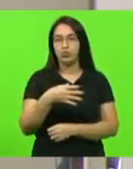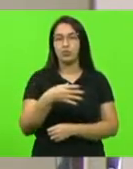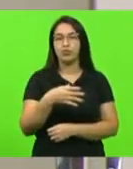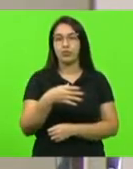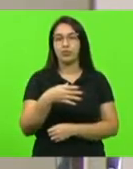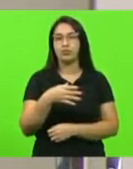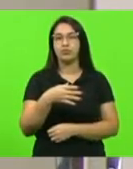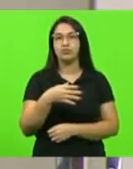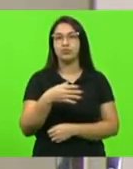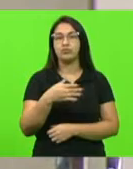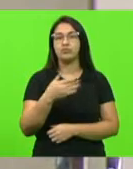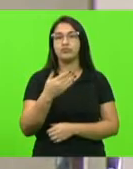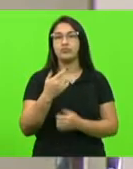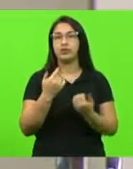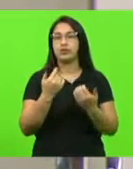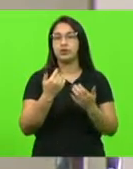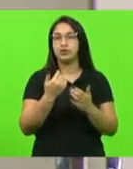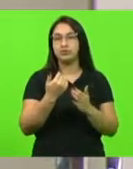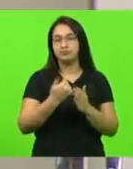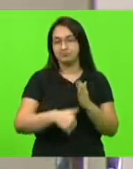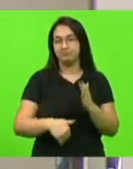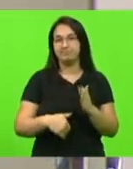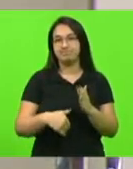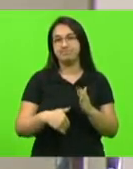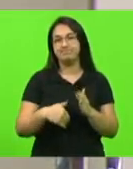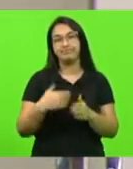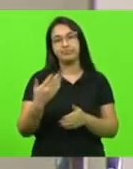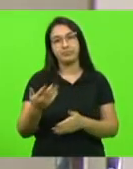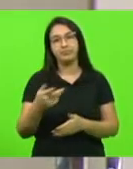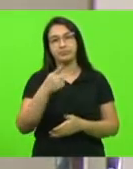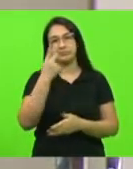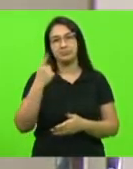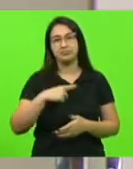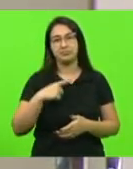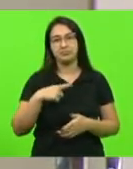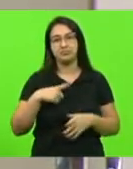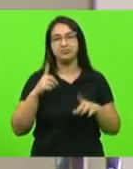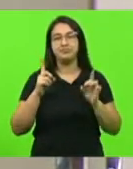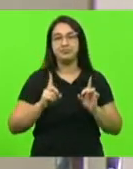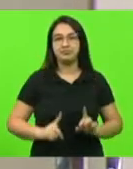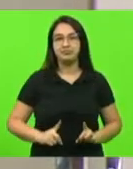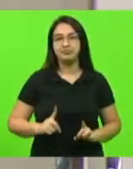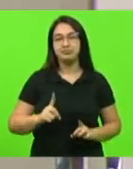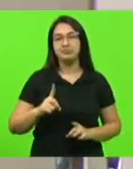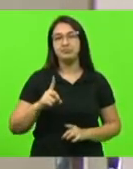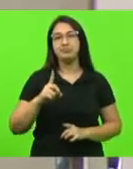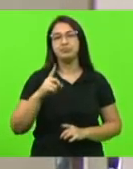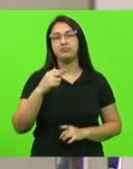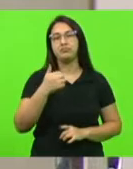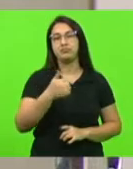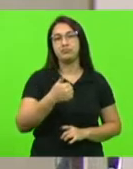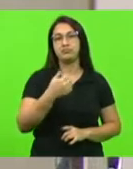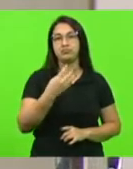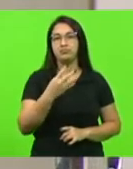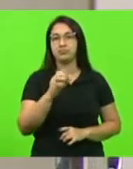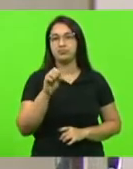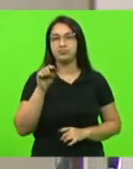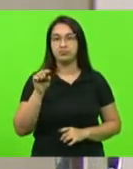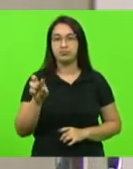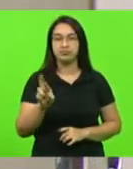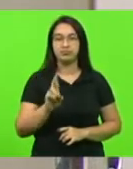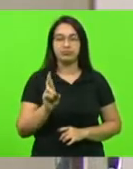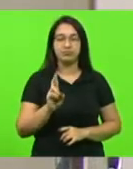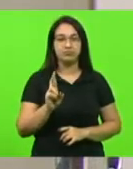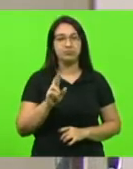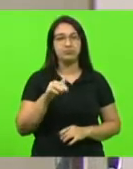isenção de ICMS destinado a pessoas portadoras de deficiência para no mínimo 140 mil reais em discussão não